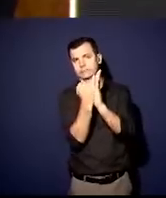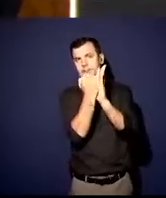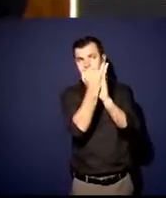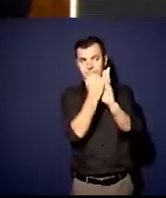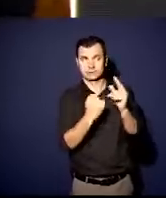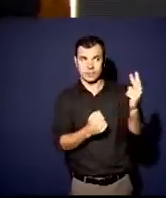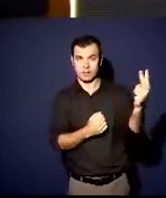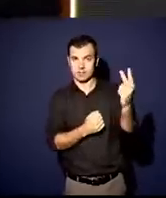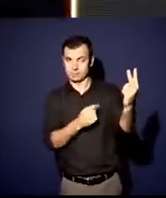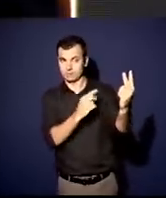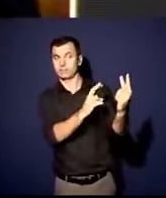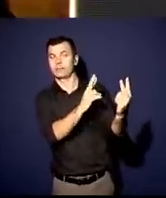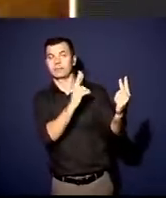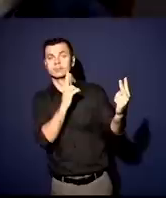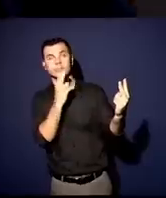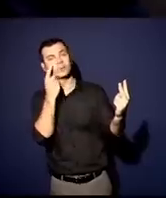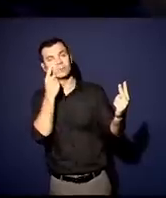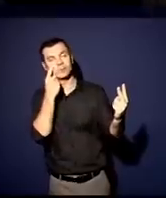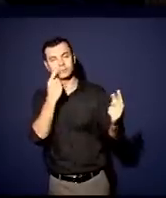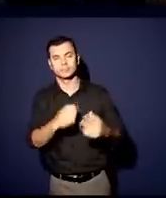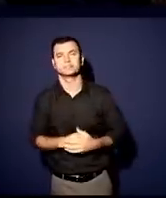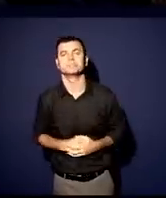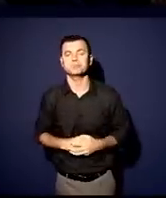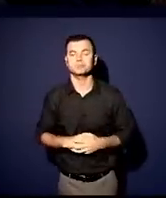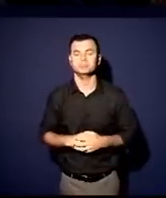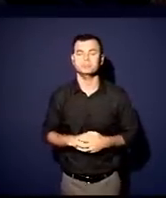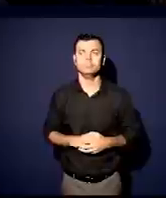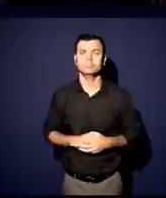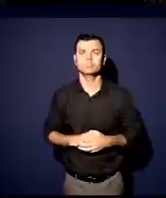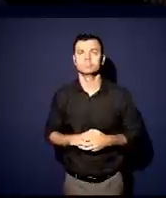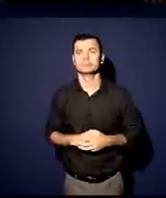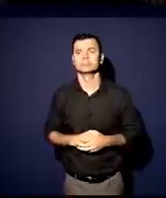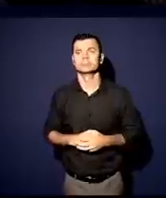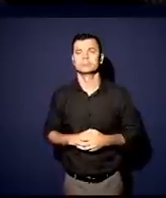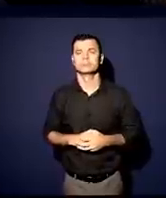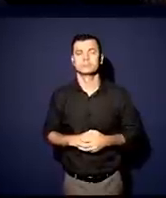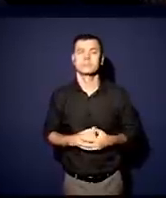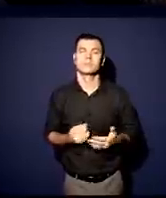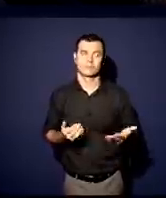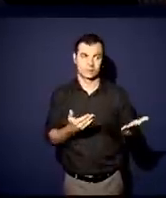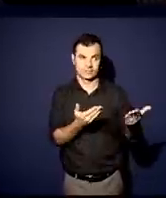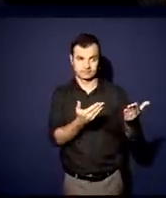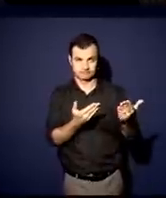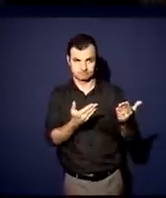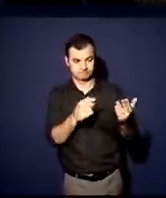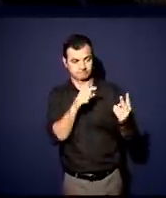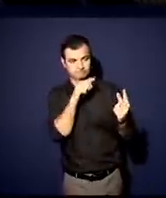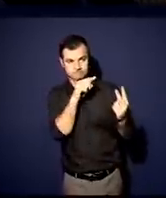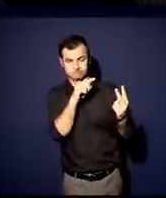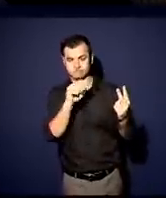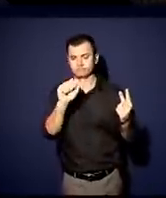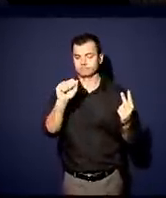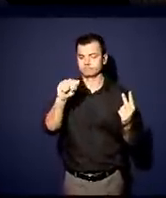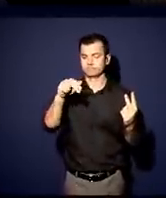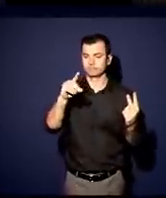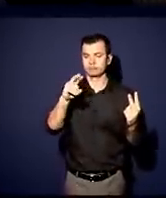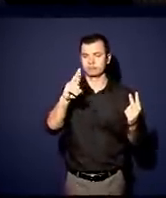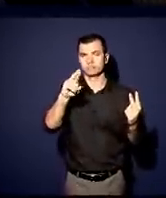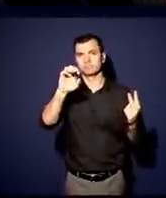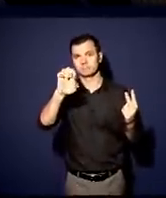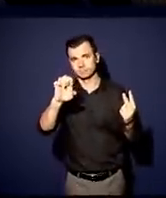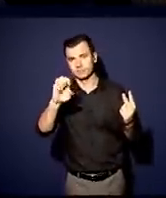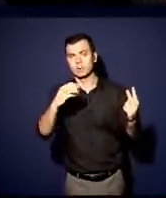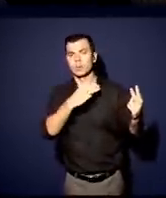André responderem sobre isso. Claro. Bom, passando a palavra para o André, antes eu queria registrar a presença do ministro